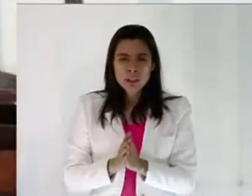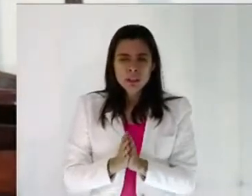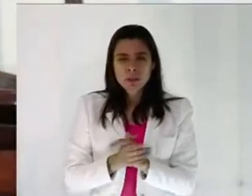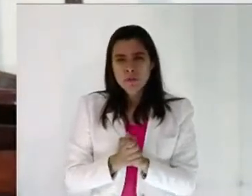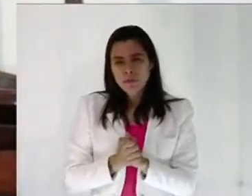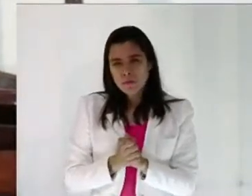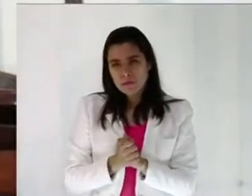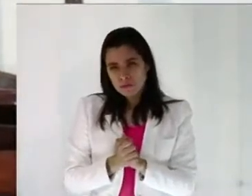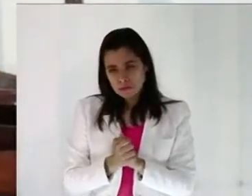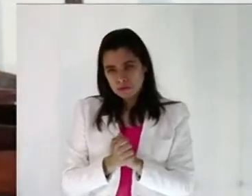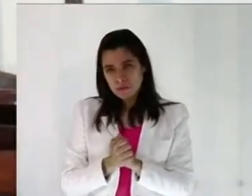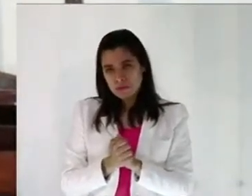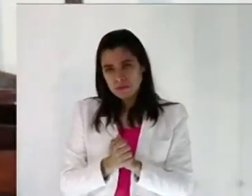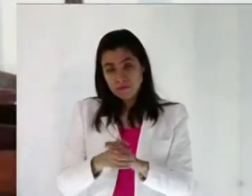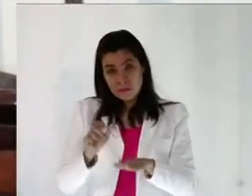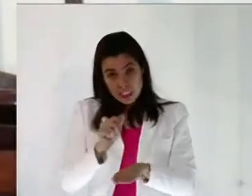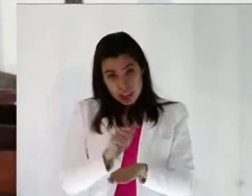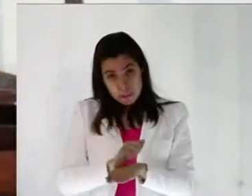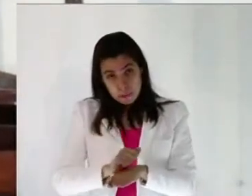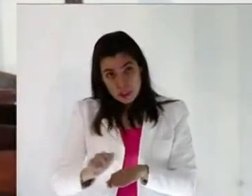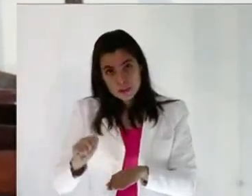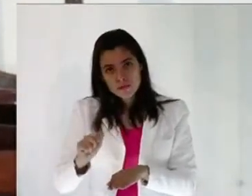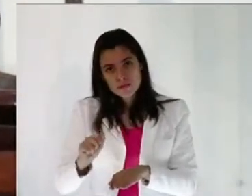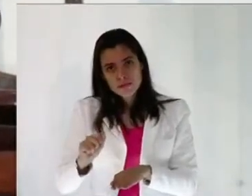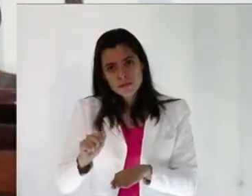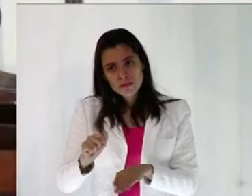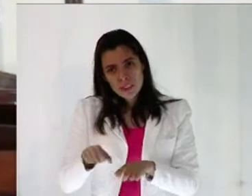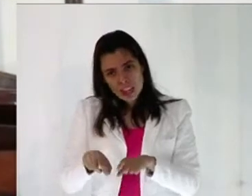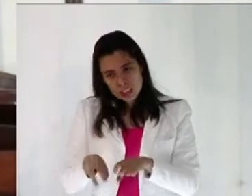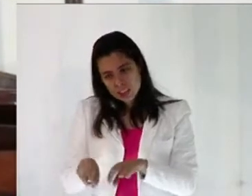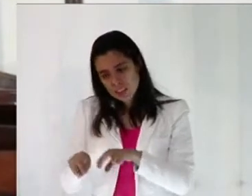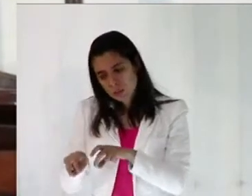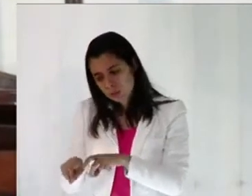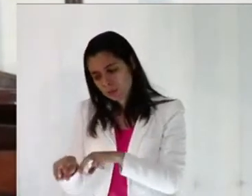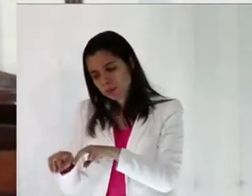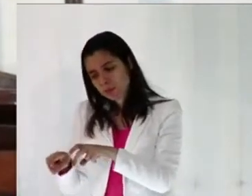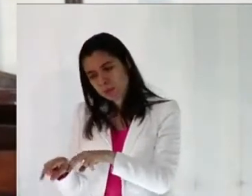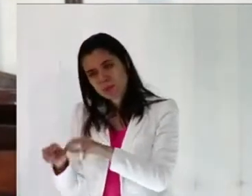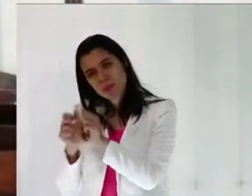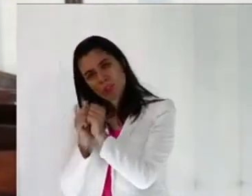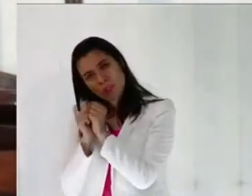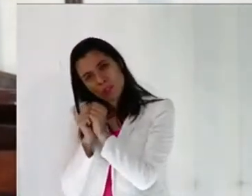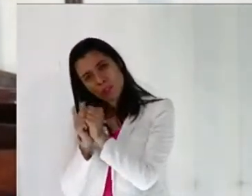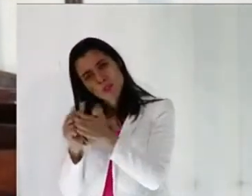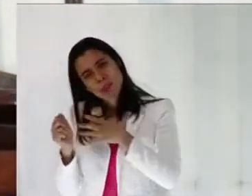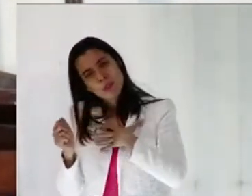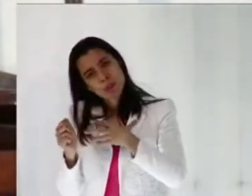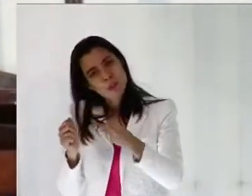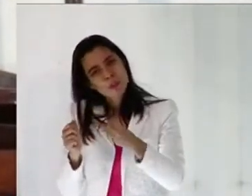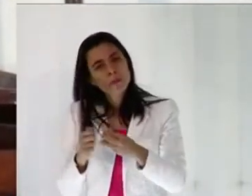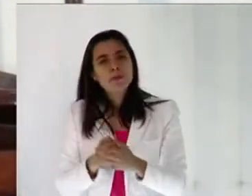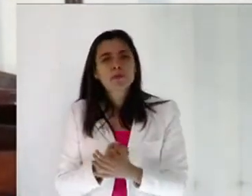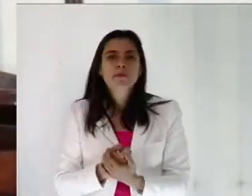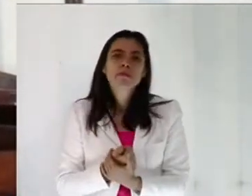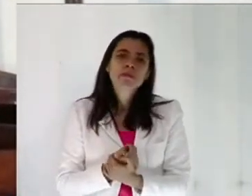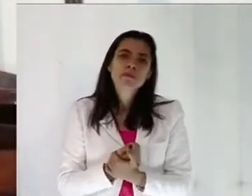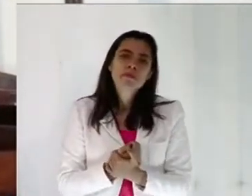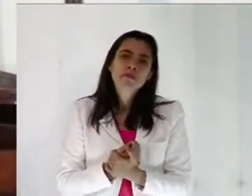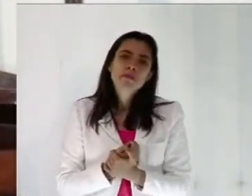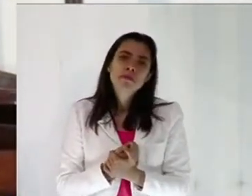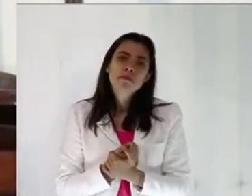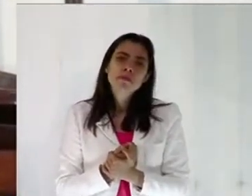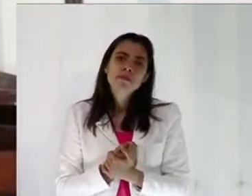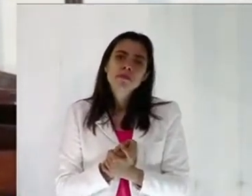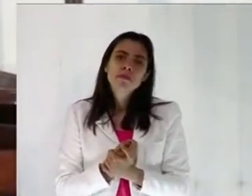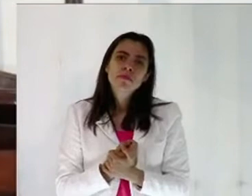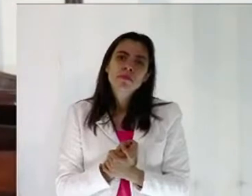Abraão aqui está caminhando ao lado do seu filho. Eu posso afirmar que Deus estava indo junto com